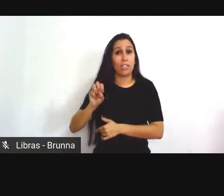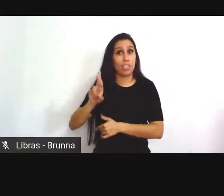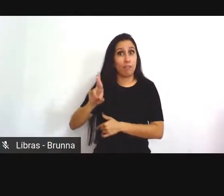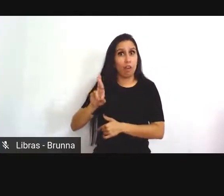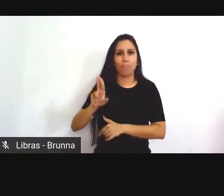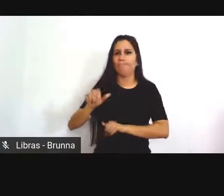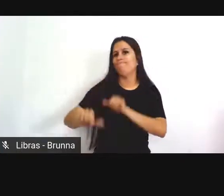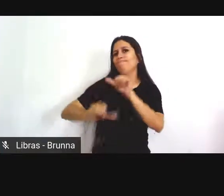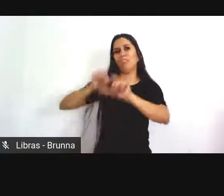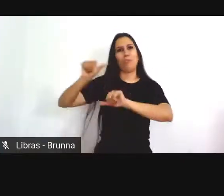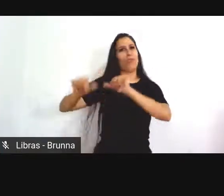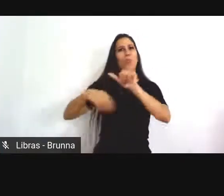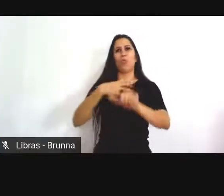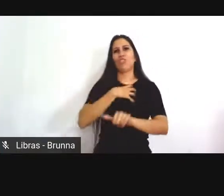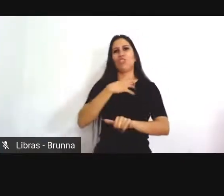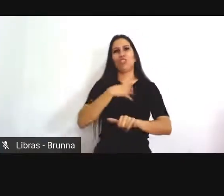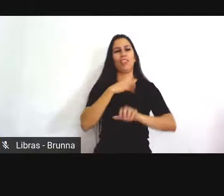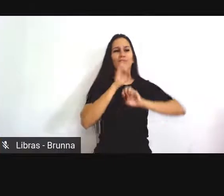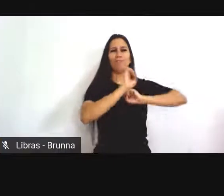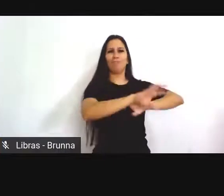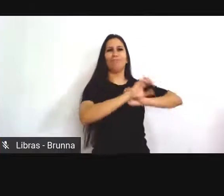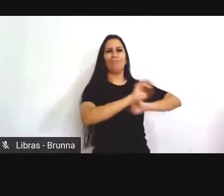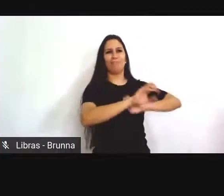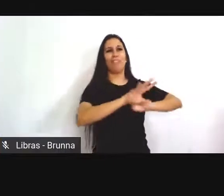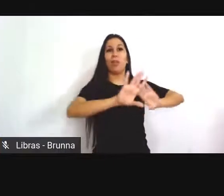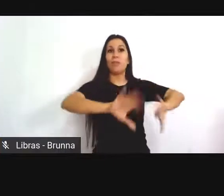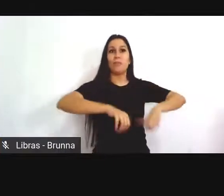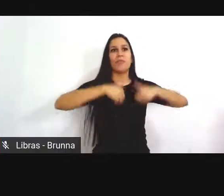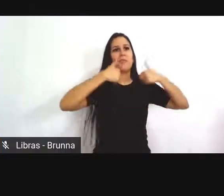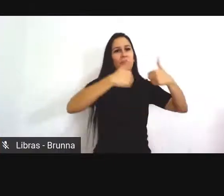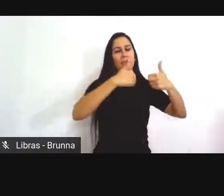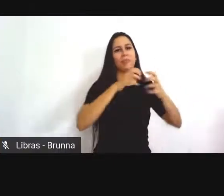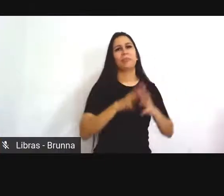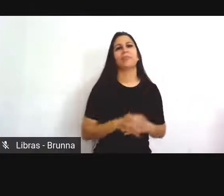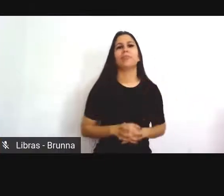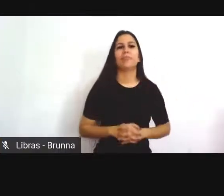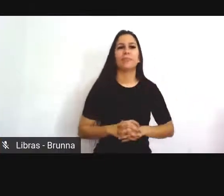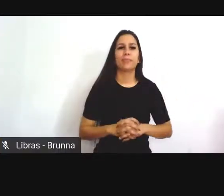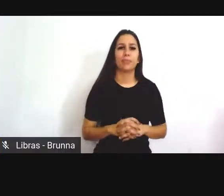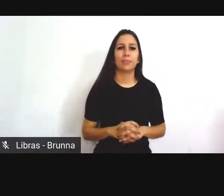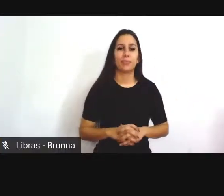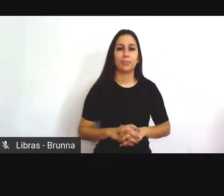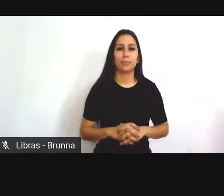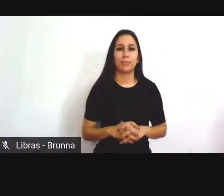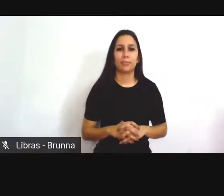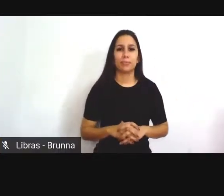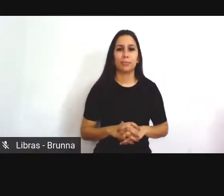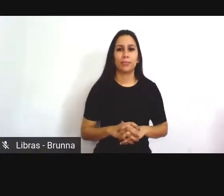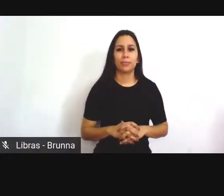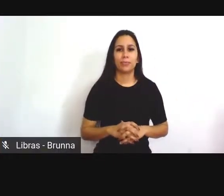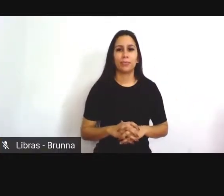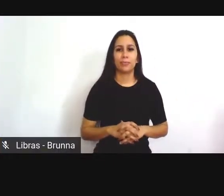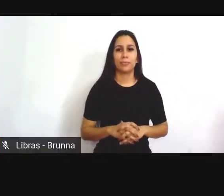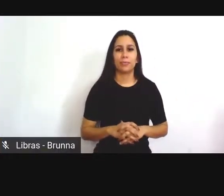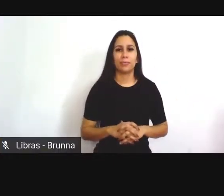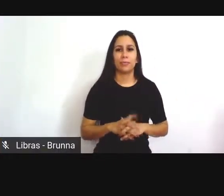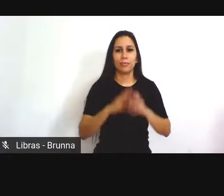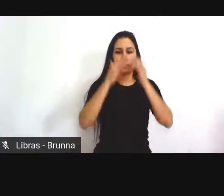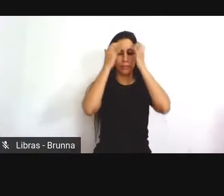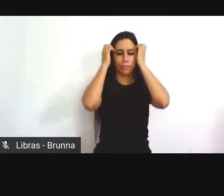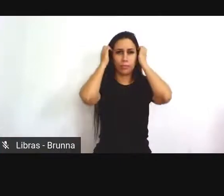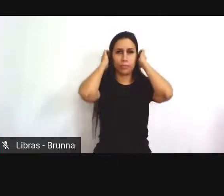habilidades muito, muito significativas. Tá? E aí, o último impacto, né,